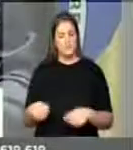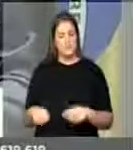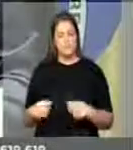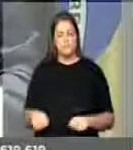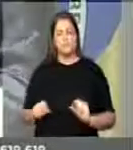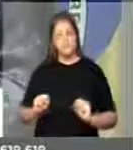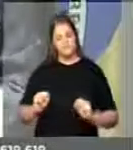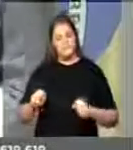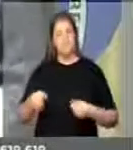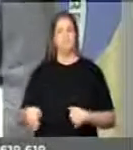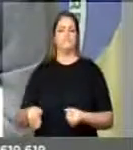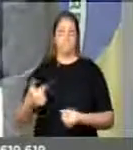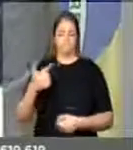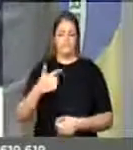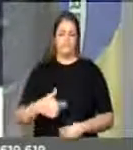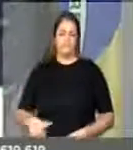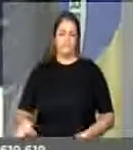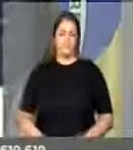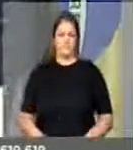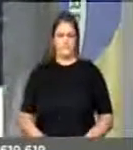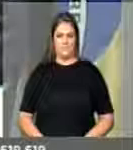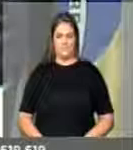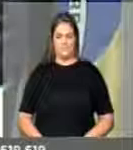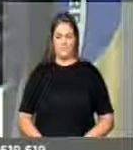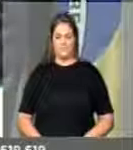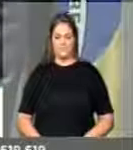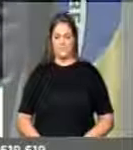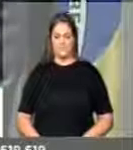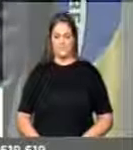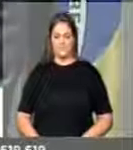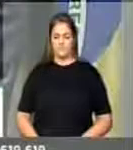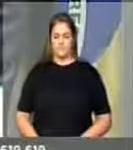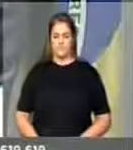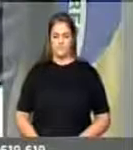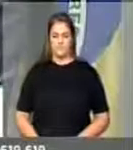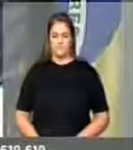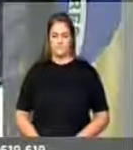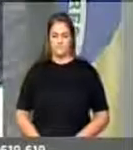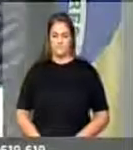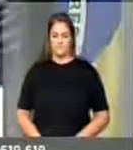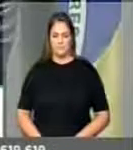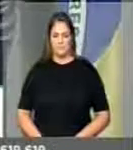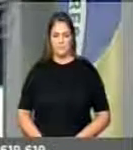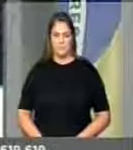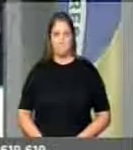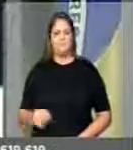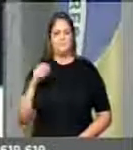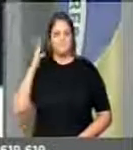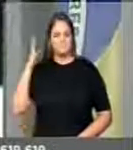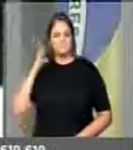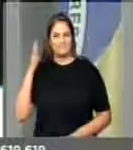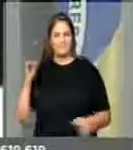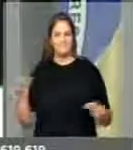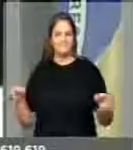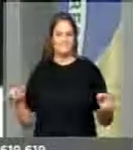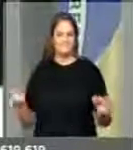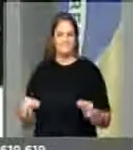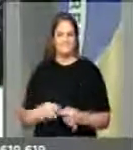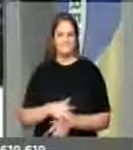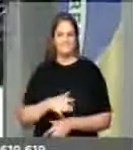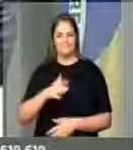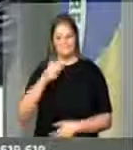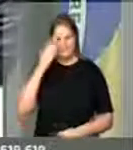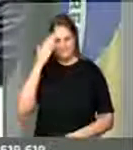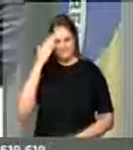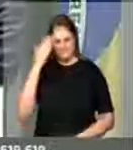no meu pronunciamento, que essa obra da Transnordestina iria fazer para o Nordeste. Era o que tinha a dizer, senhor presidente, e agradecer a